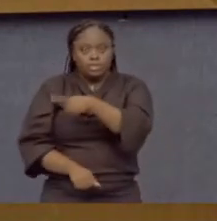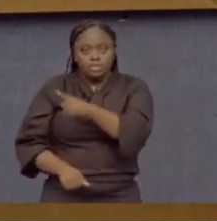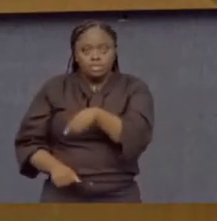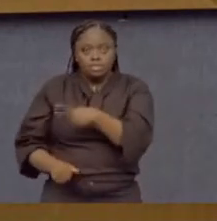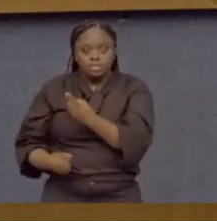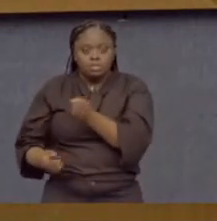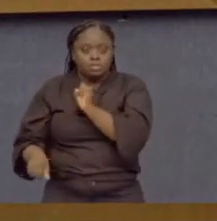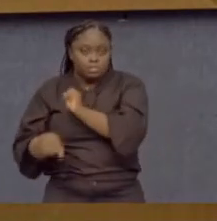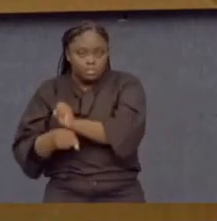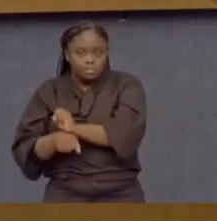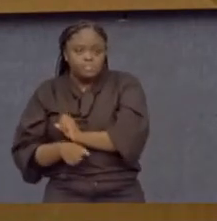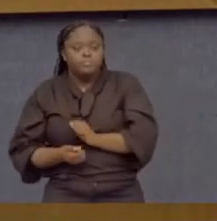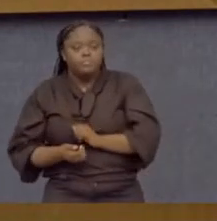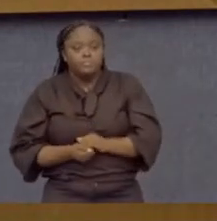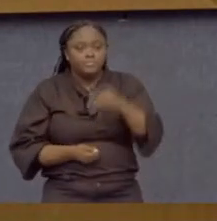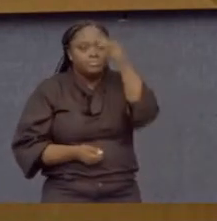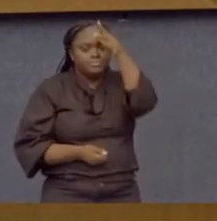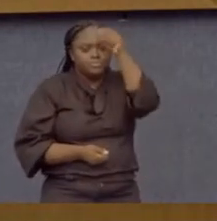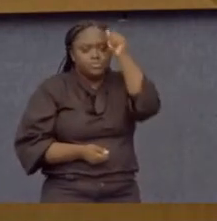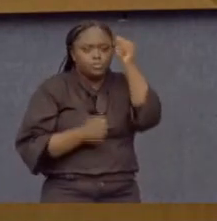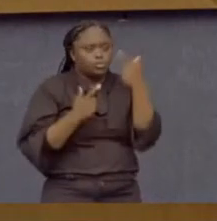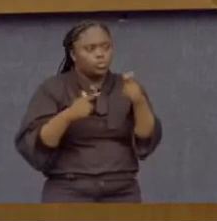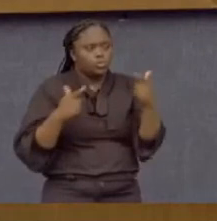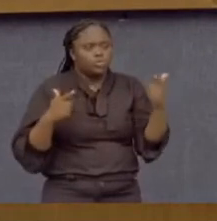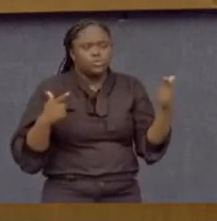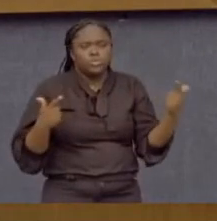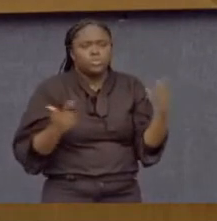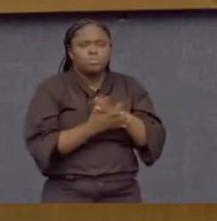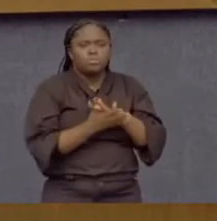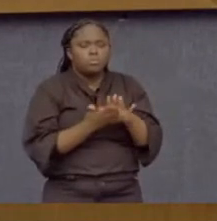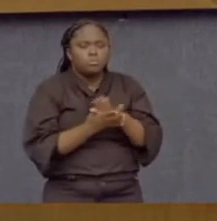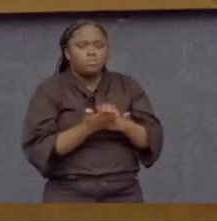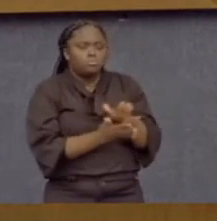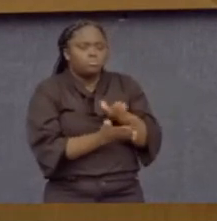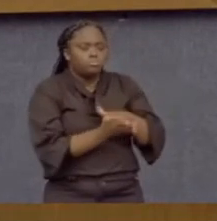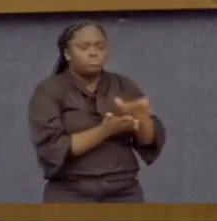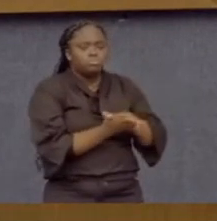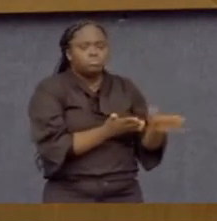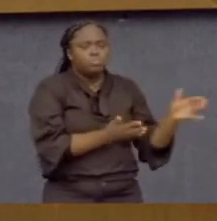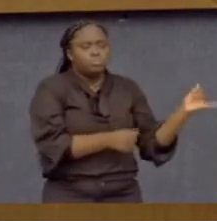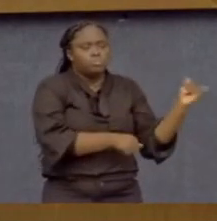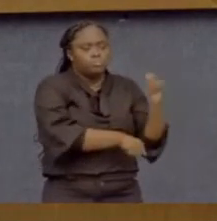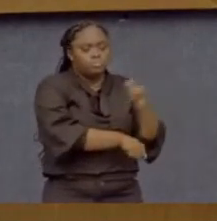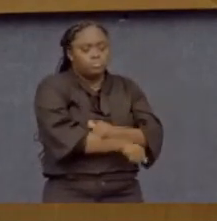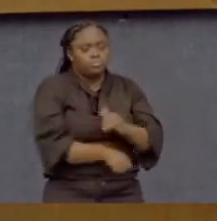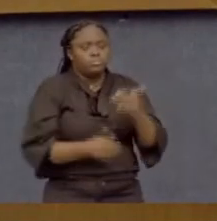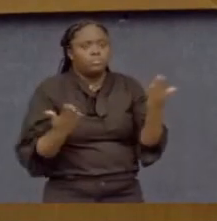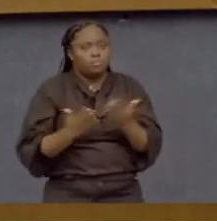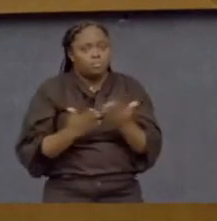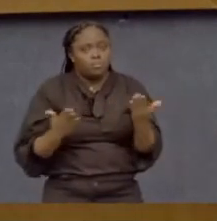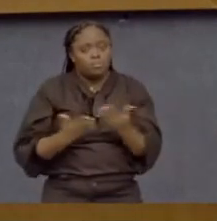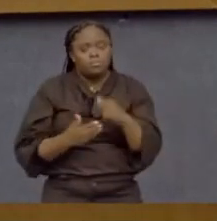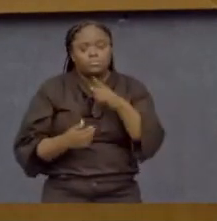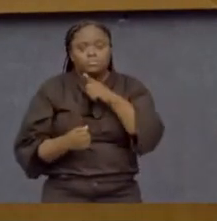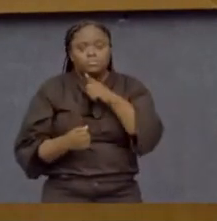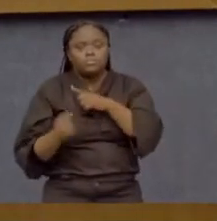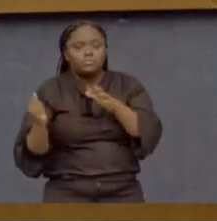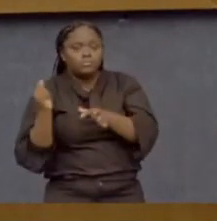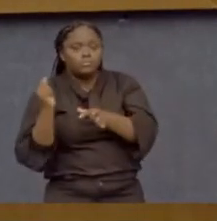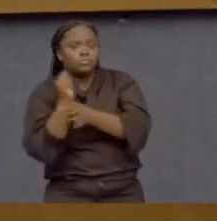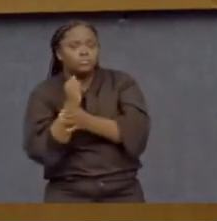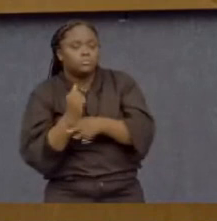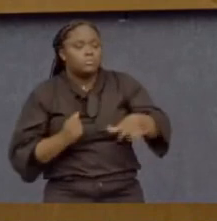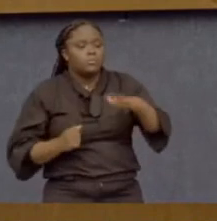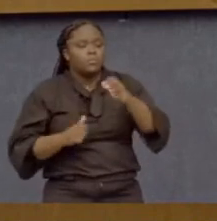desmobilizando. Enquanto a Prefeitura não tinha nenhum custo com o aeroporto, agora gasta milhares do orçamento municipal com segurança e manutenção de